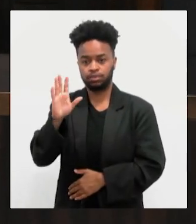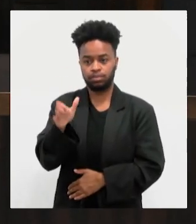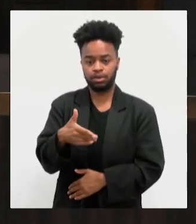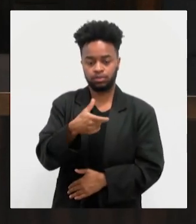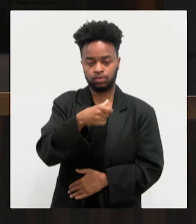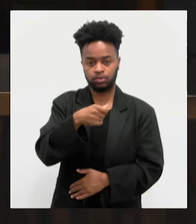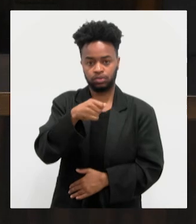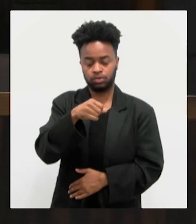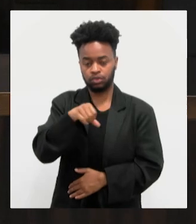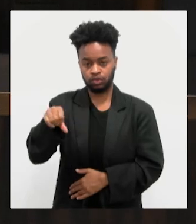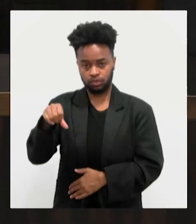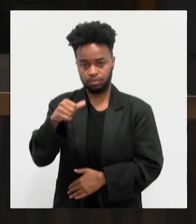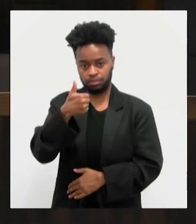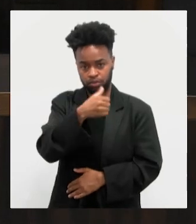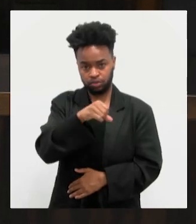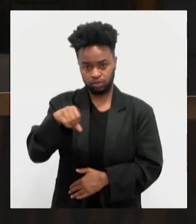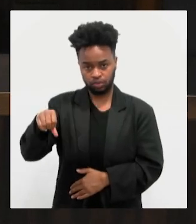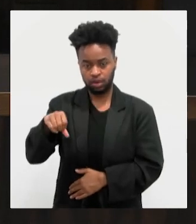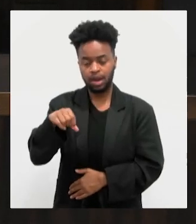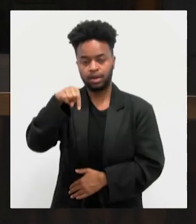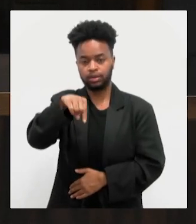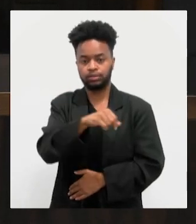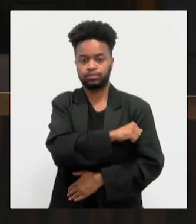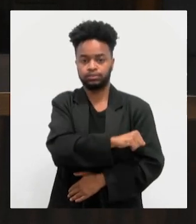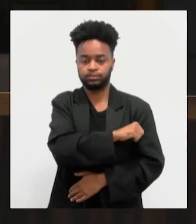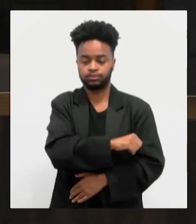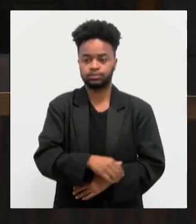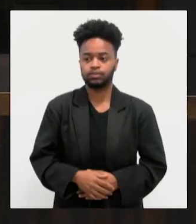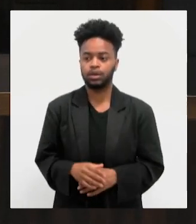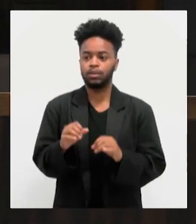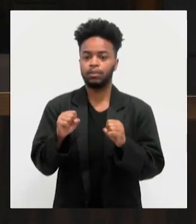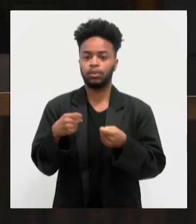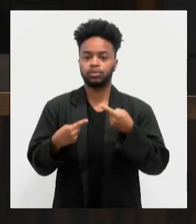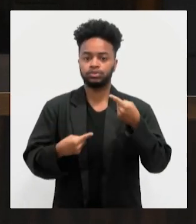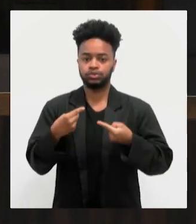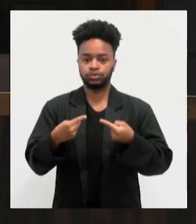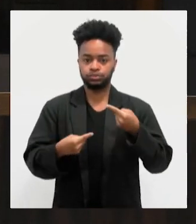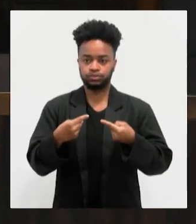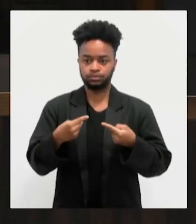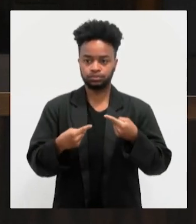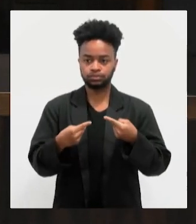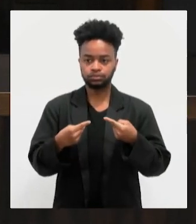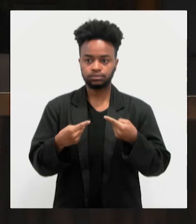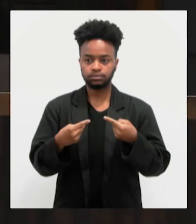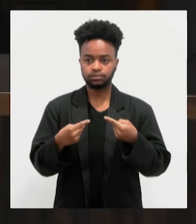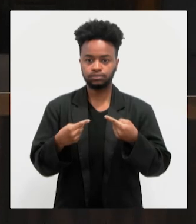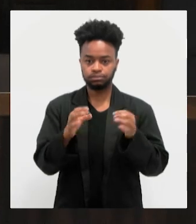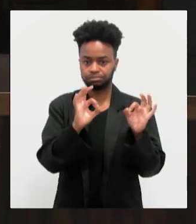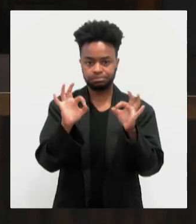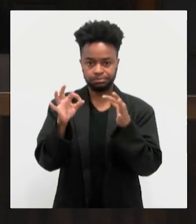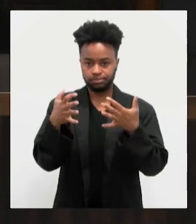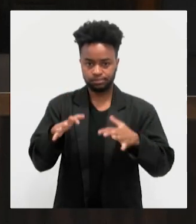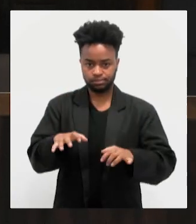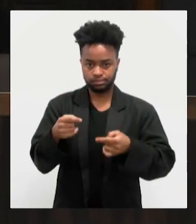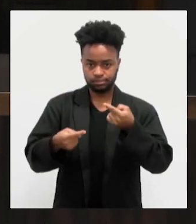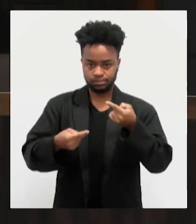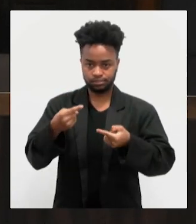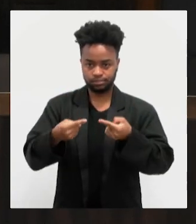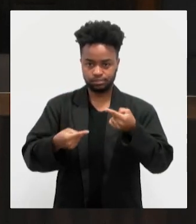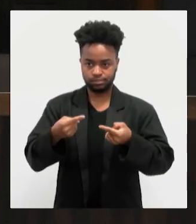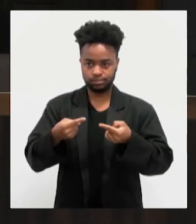9.795/99, no âmbito do Estado do Rio de Janeiro. Em discussão. Não havendo quem queira